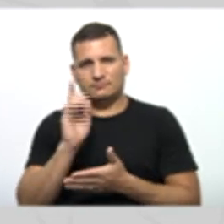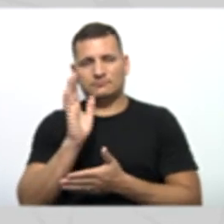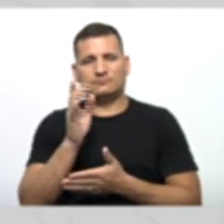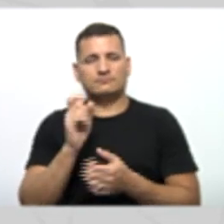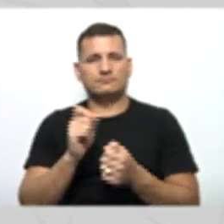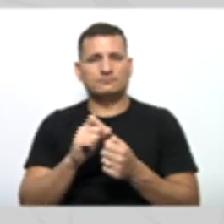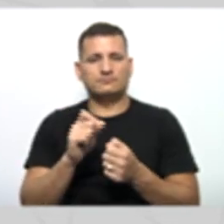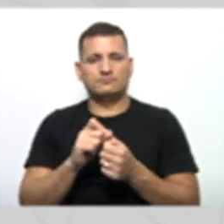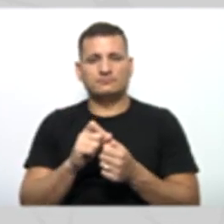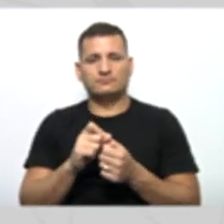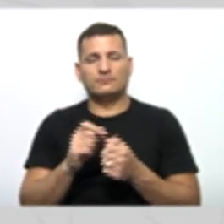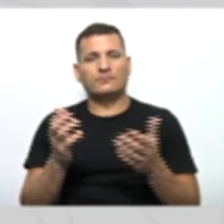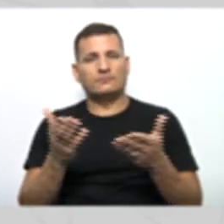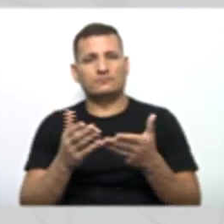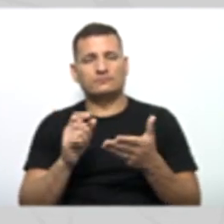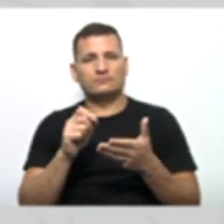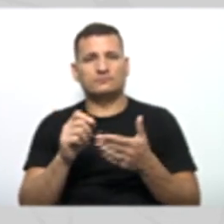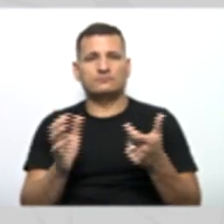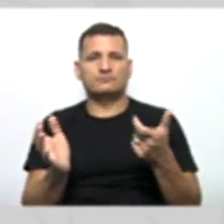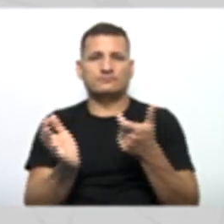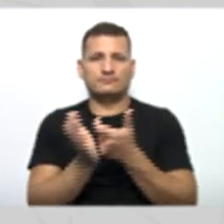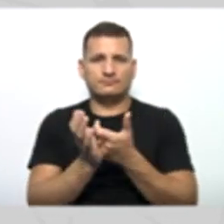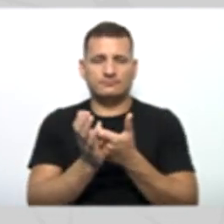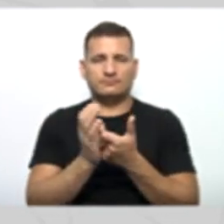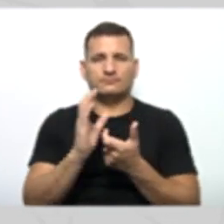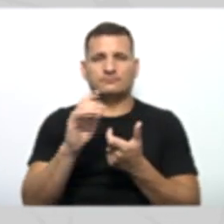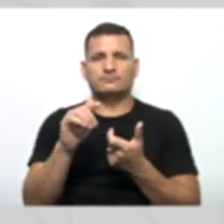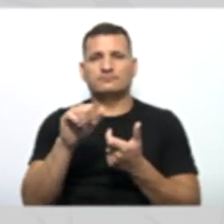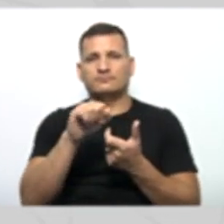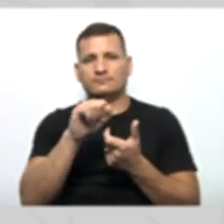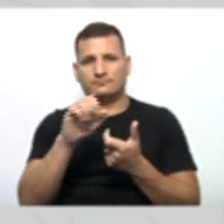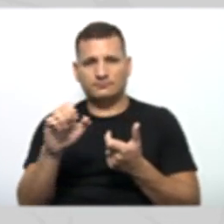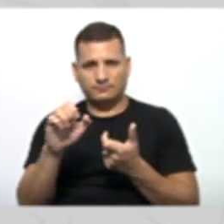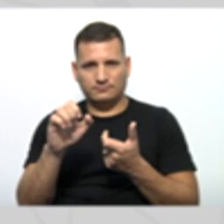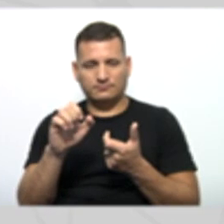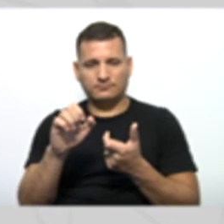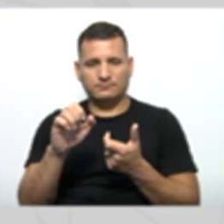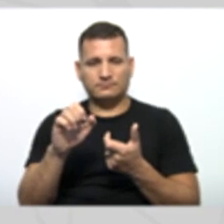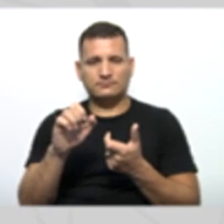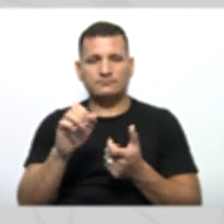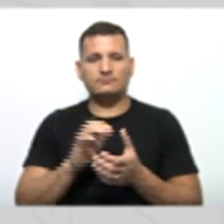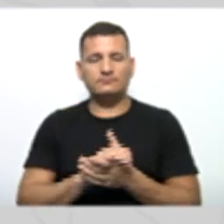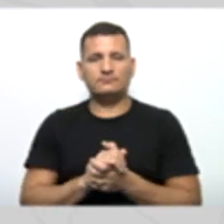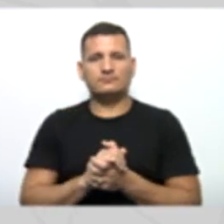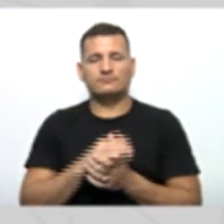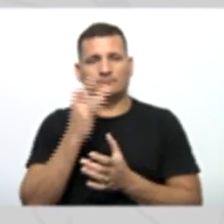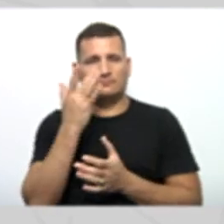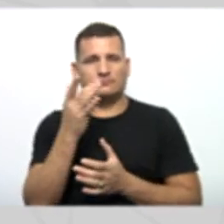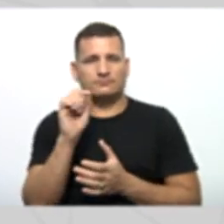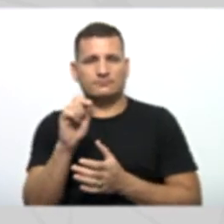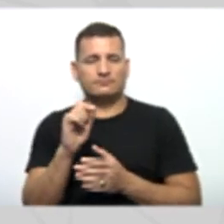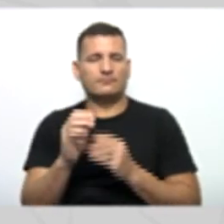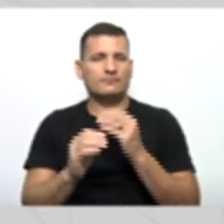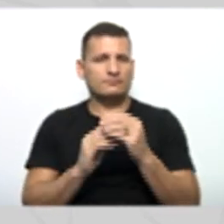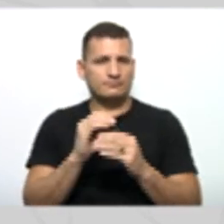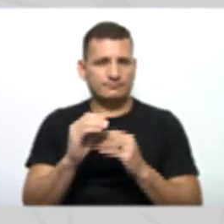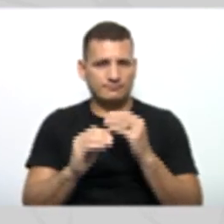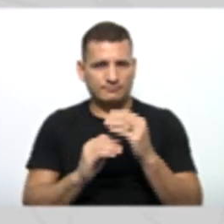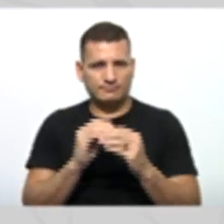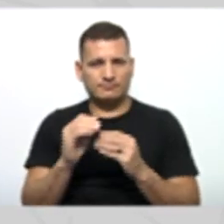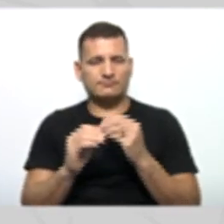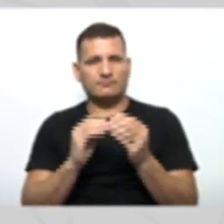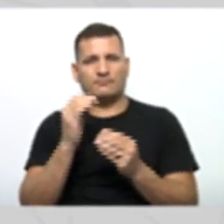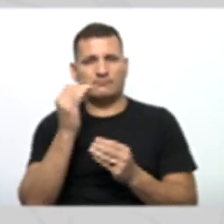quê? Criar os diagramas de classe para facilitar no nosso banco de dados, né? Para